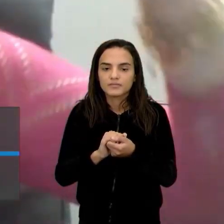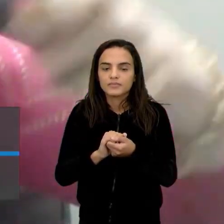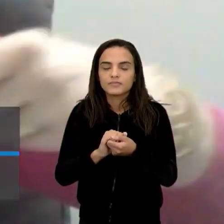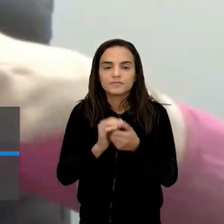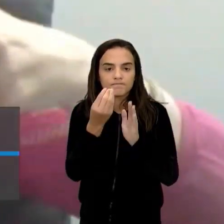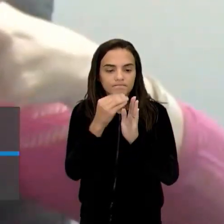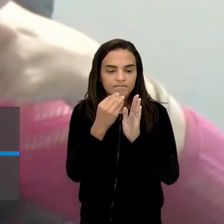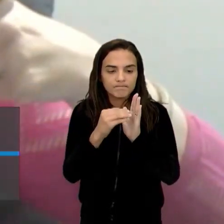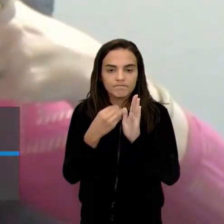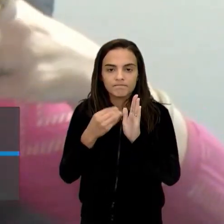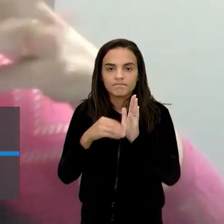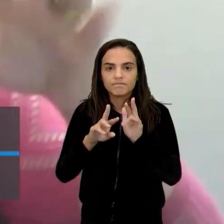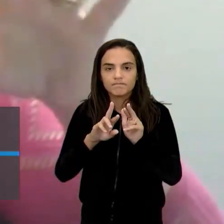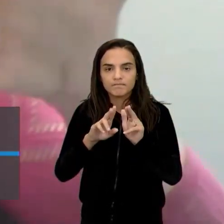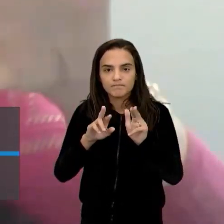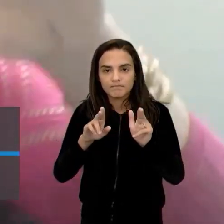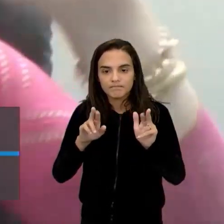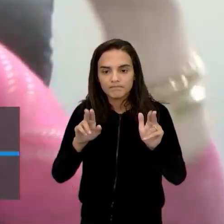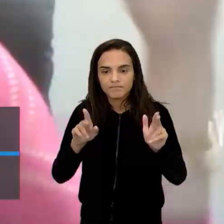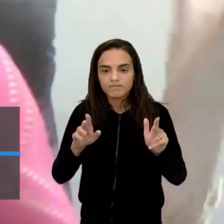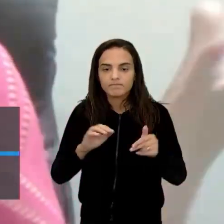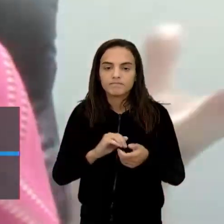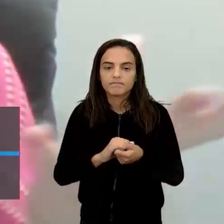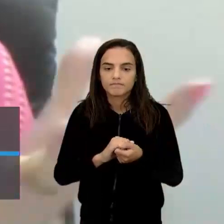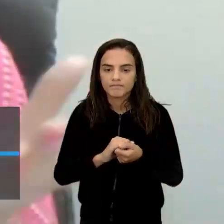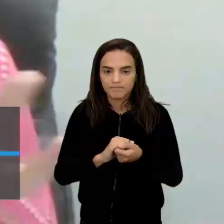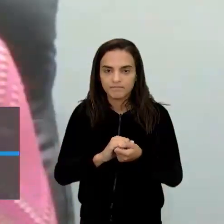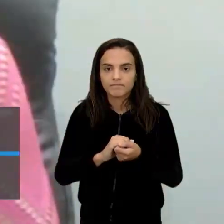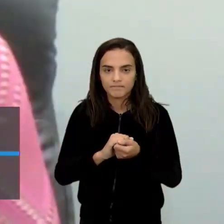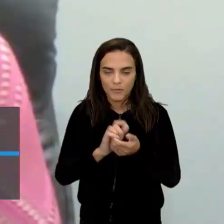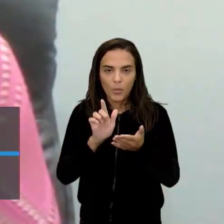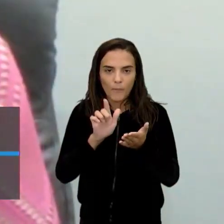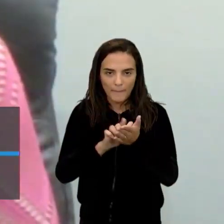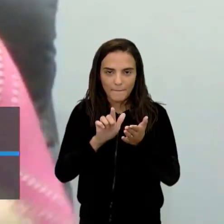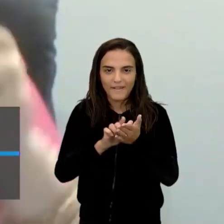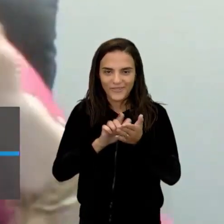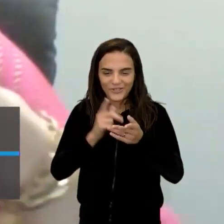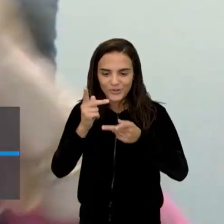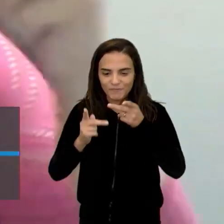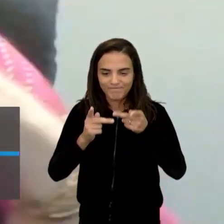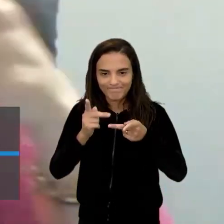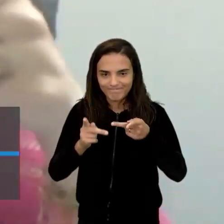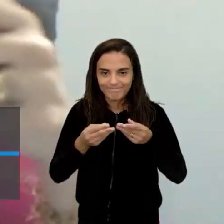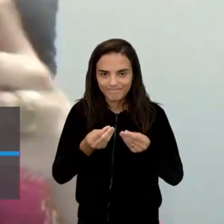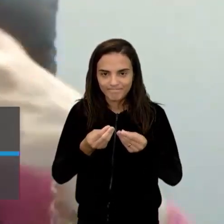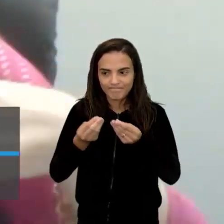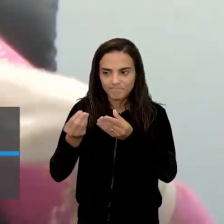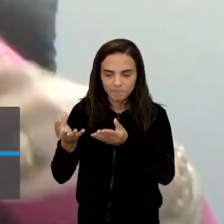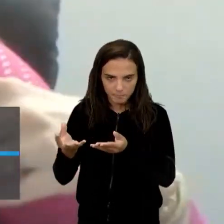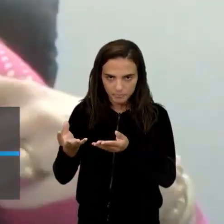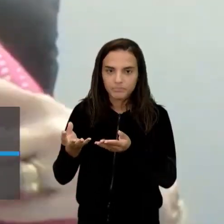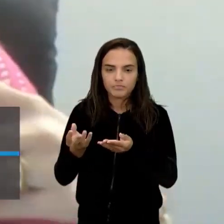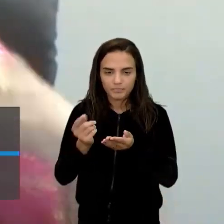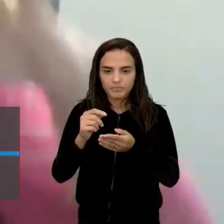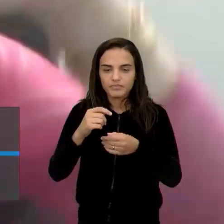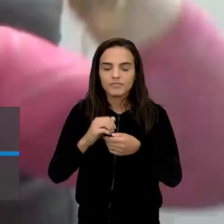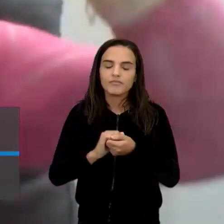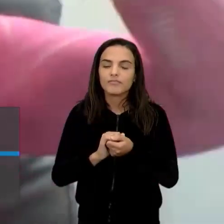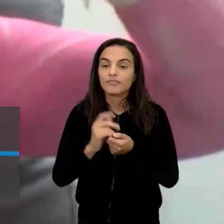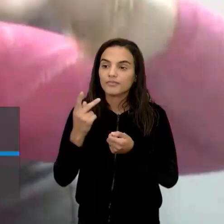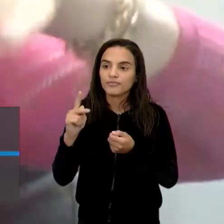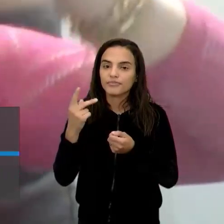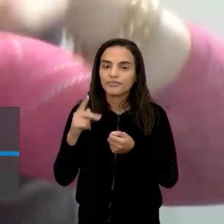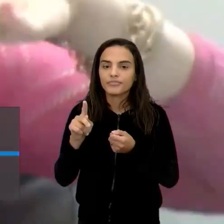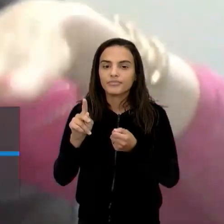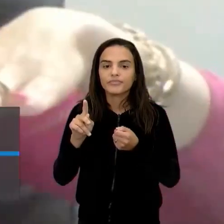e coloquei, tipo como se fosse um papel de presente, né? Um celofane, amarrei, passei fita para